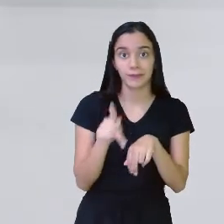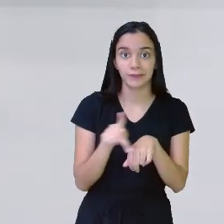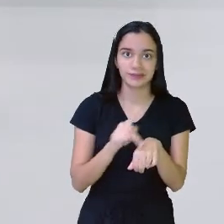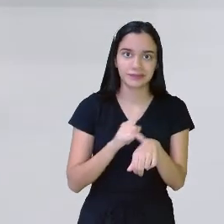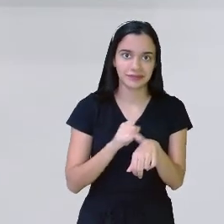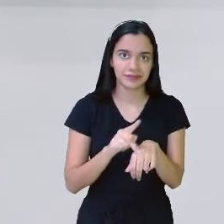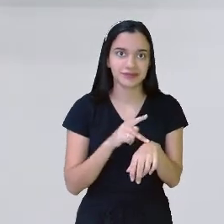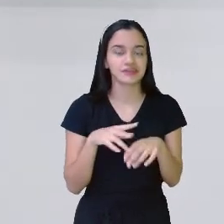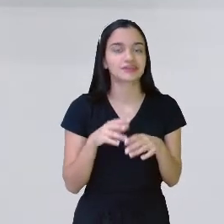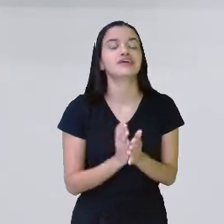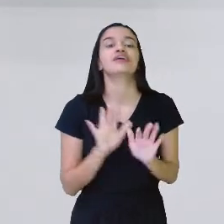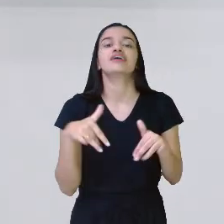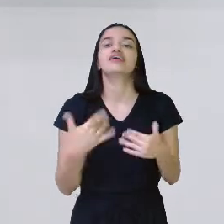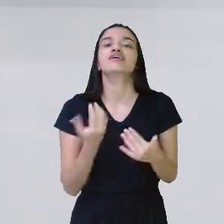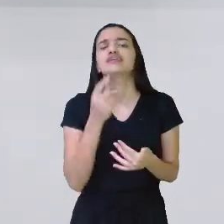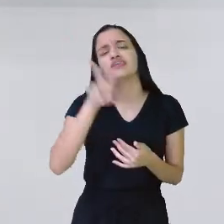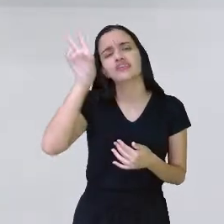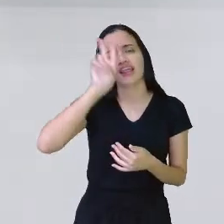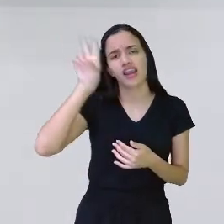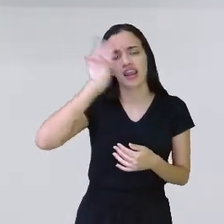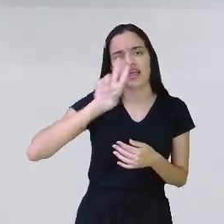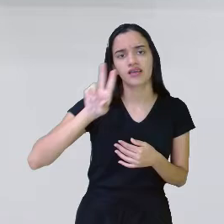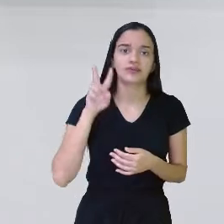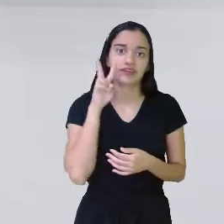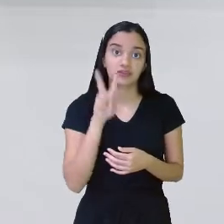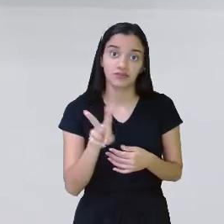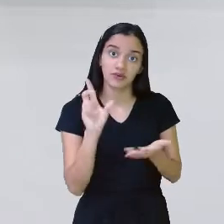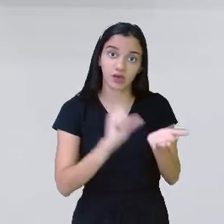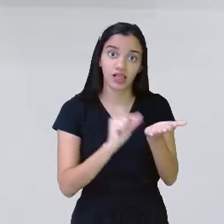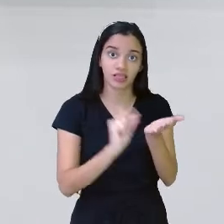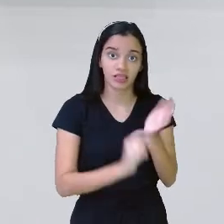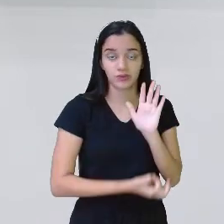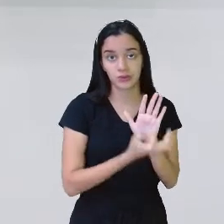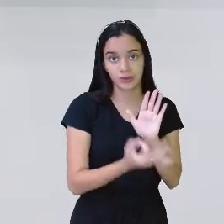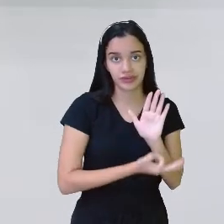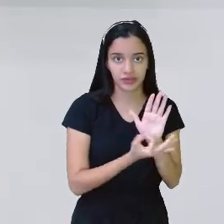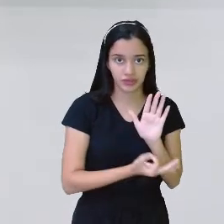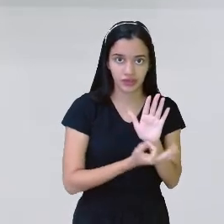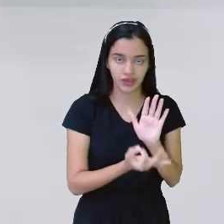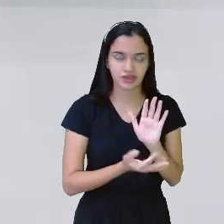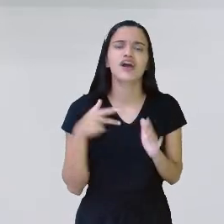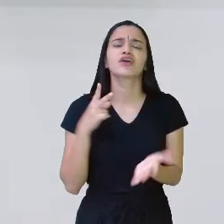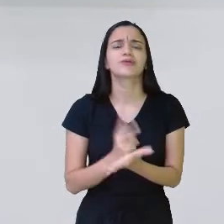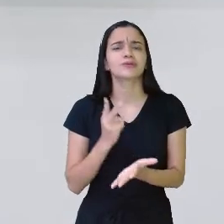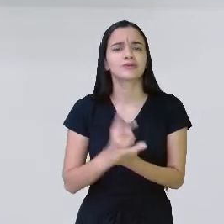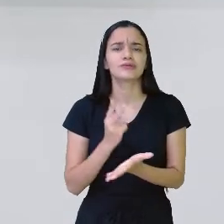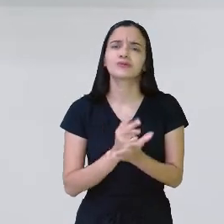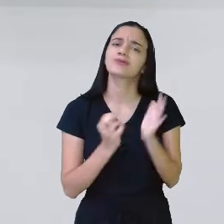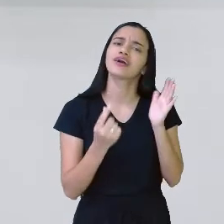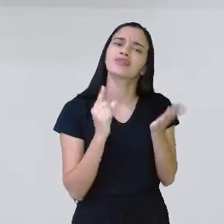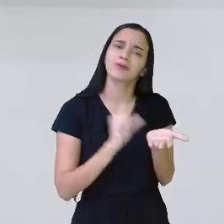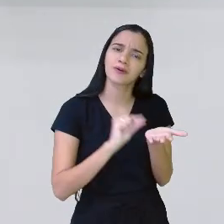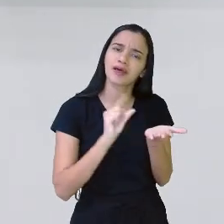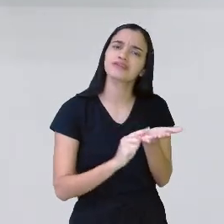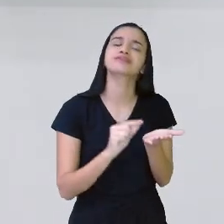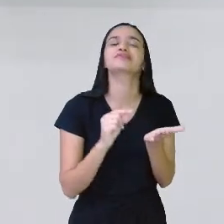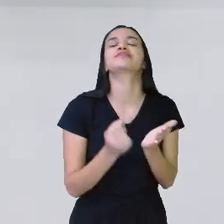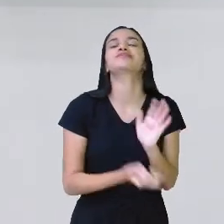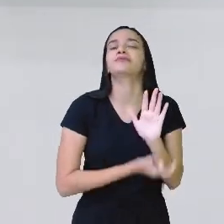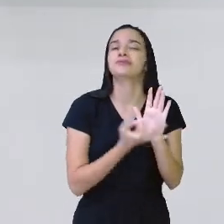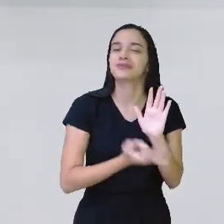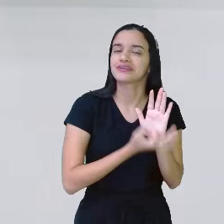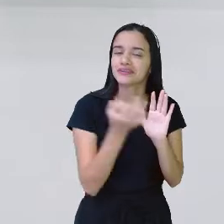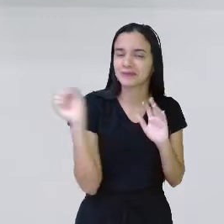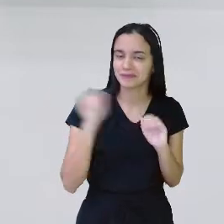para vocês. Vocês lembram que a gente viu o artigo de opinião? A gente vai continuar no artigo de opinião, Pepês.